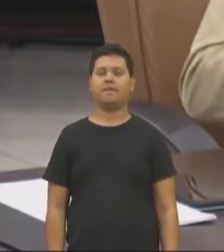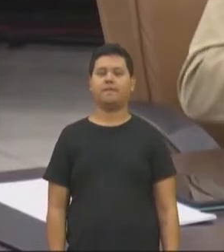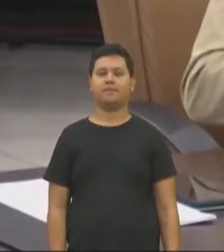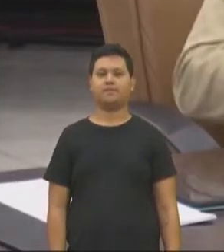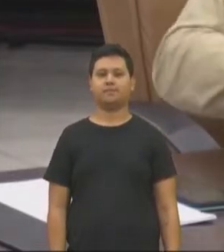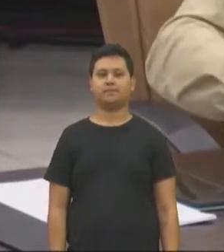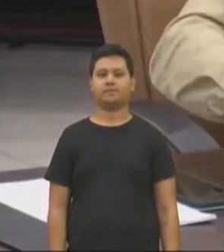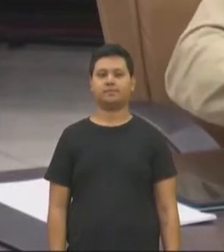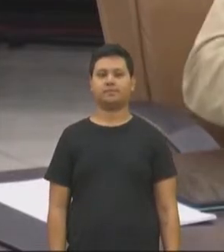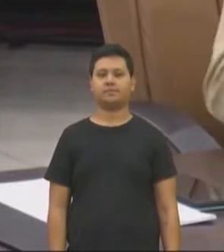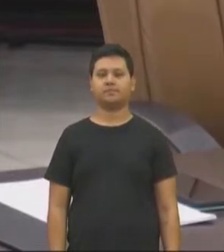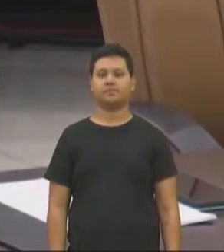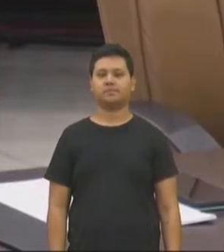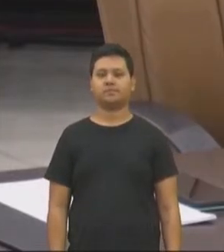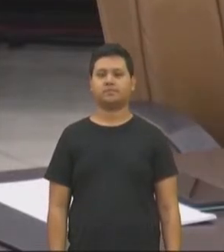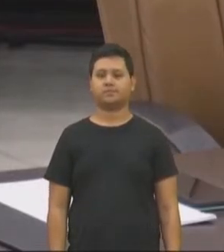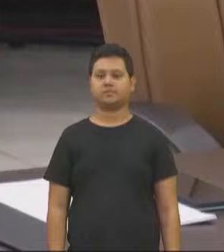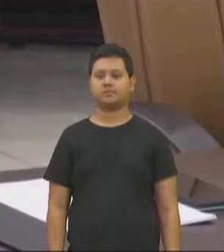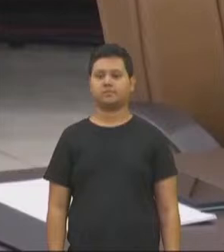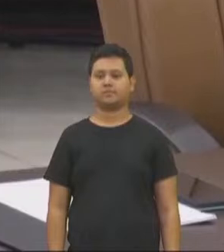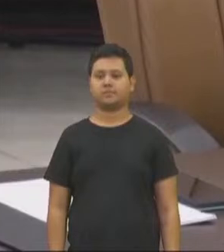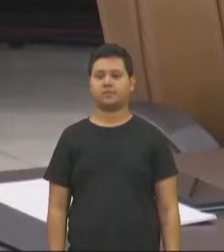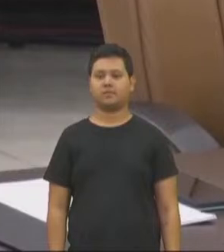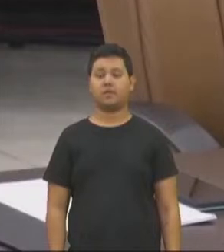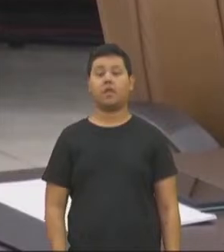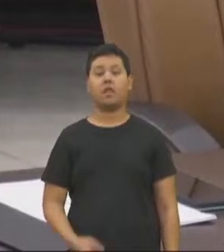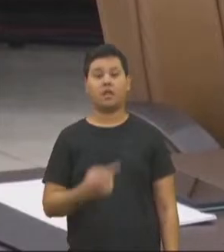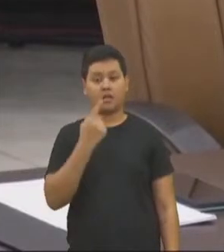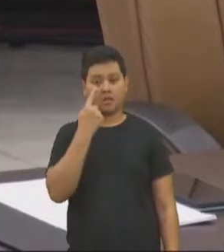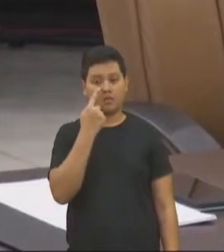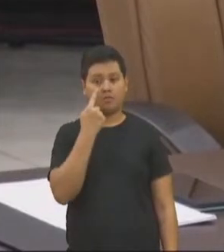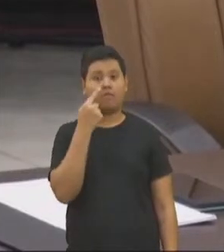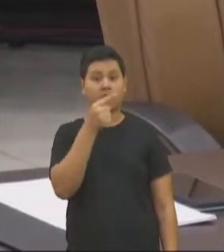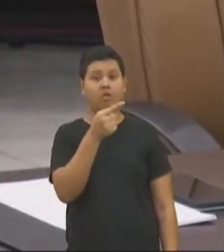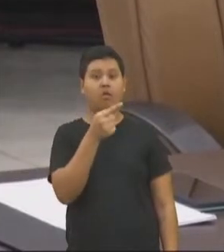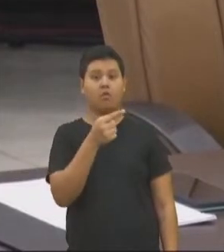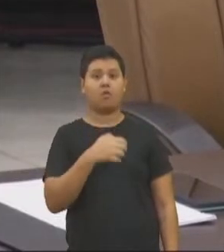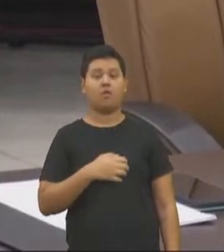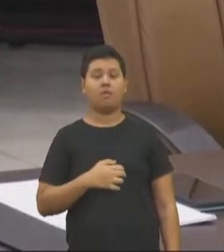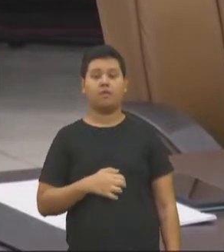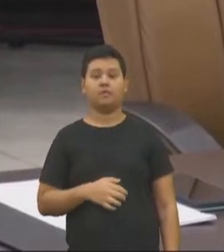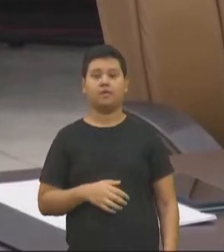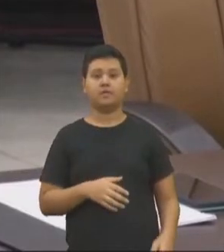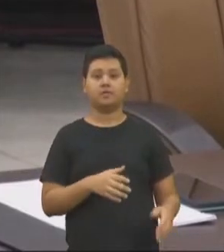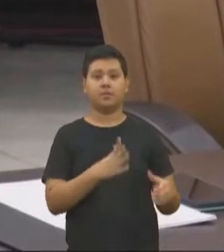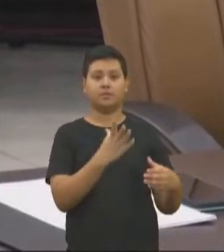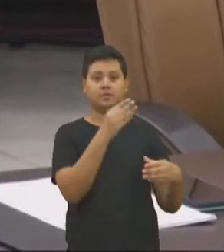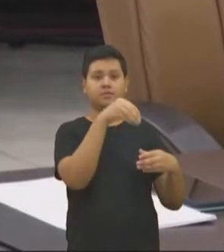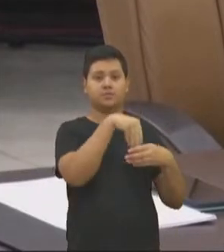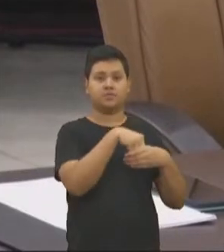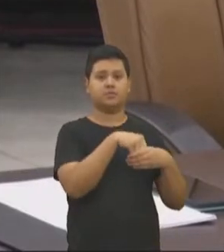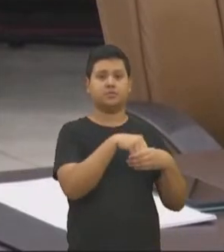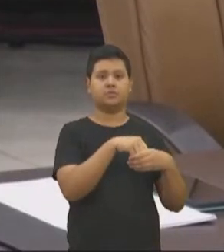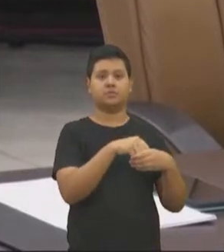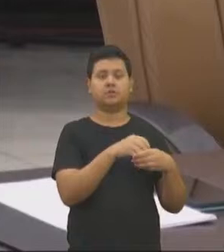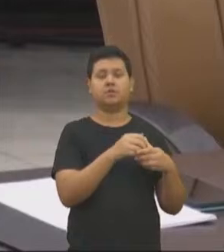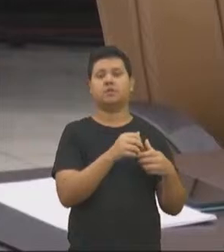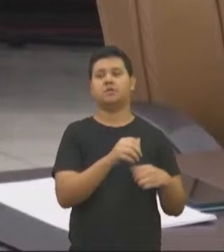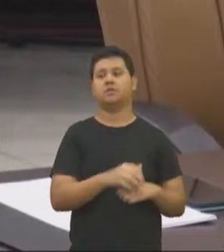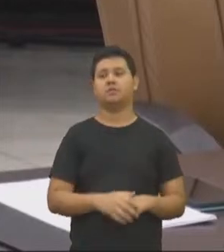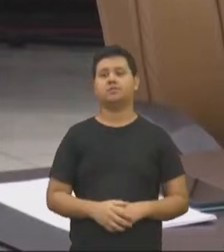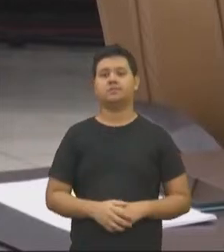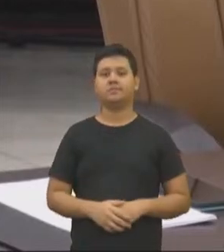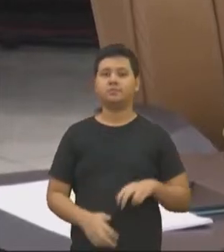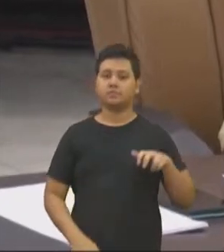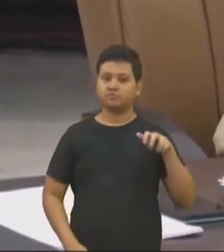José dos Campos. E aqui eu estou dentro do ônibus, aqui, ó. Olha para vocês verem a situação que está lá nesse